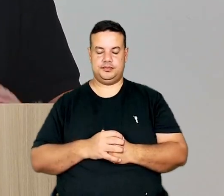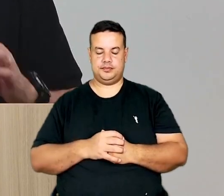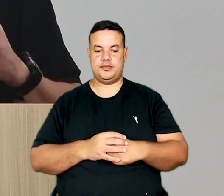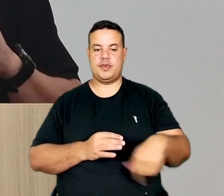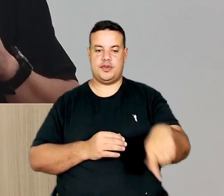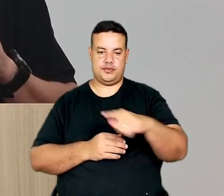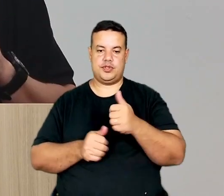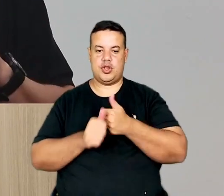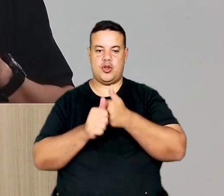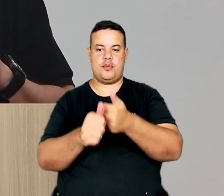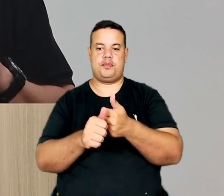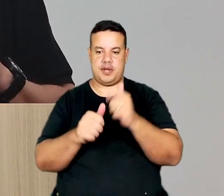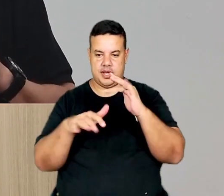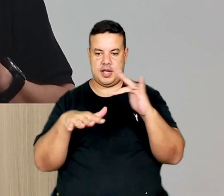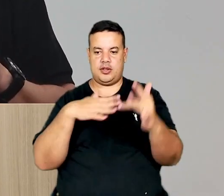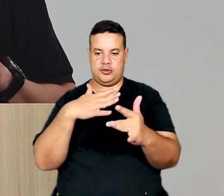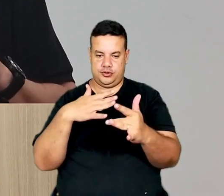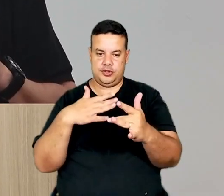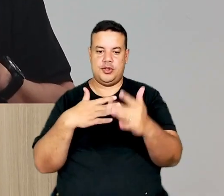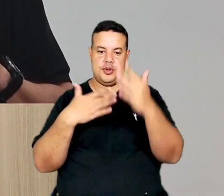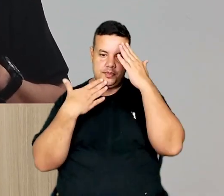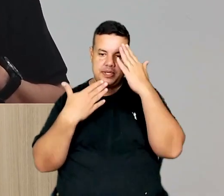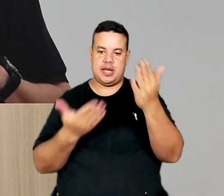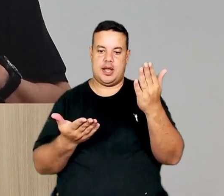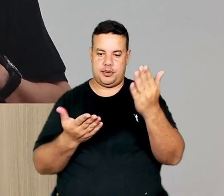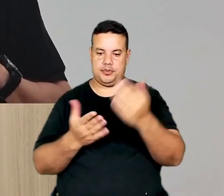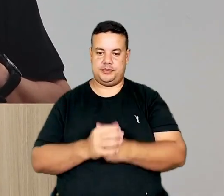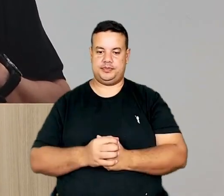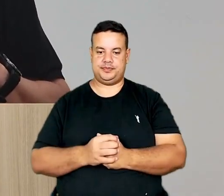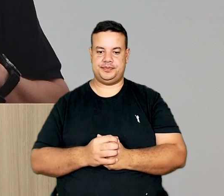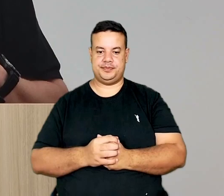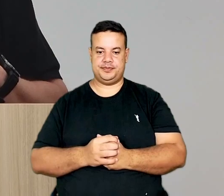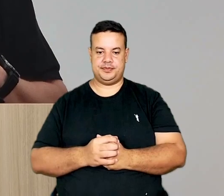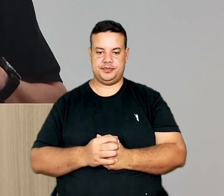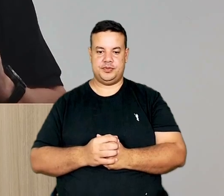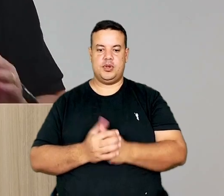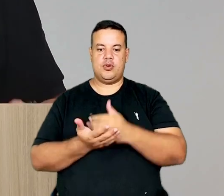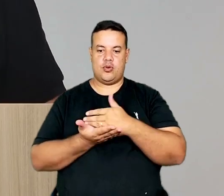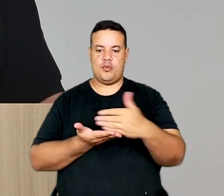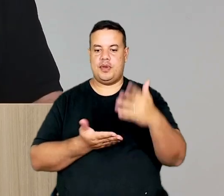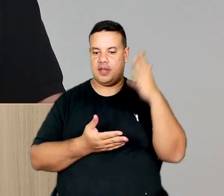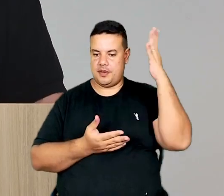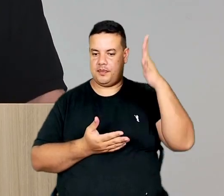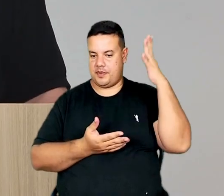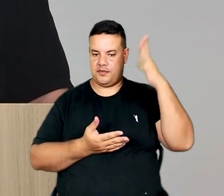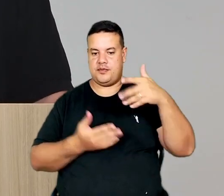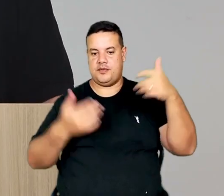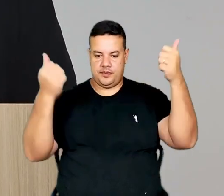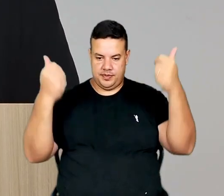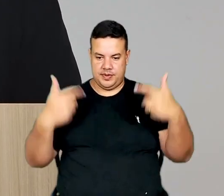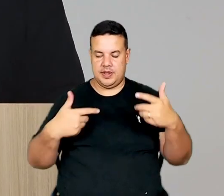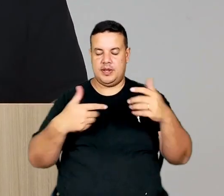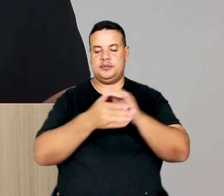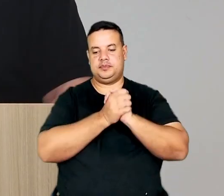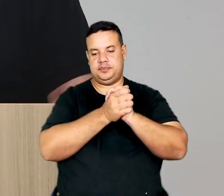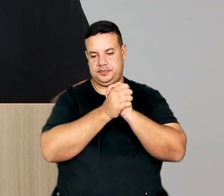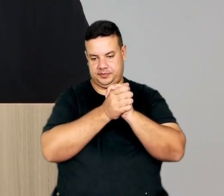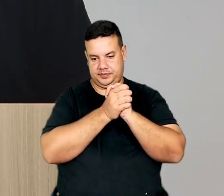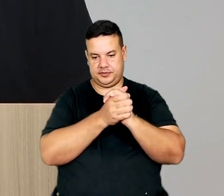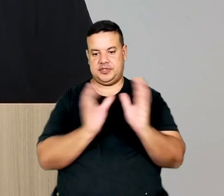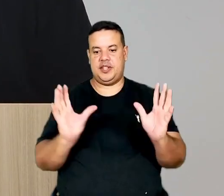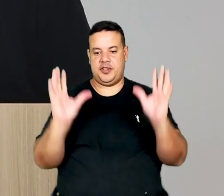redes sociais, nosso muito obrigado. Eu vou iniciar minha fala parabenizando um evento que teve esse final de